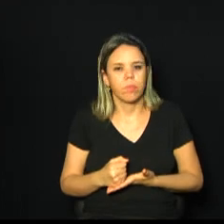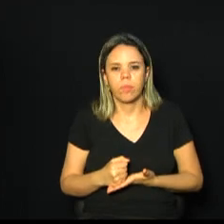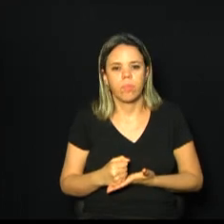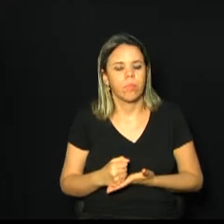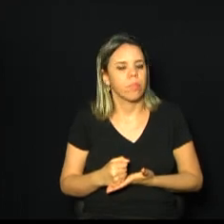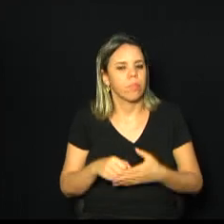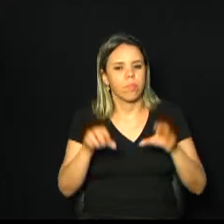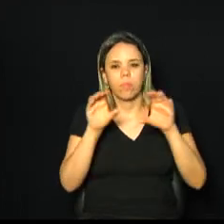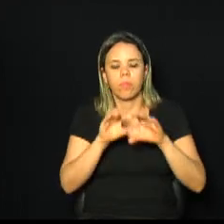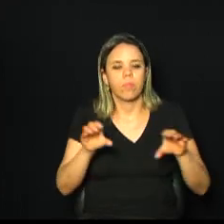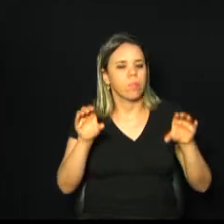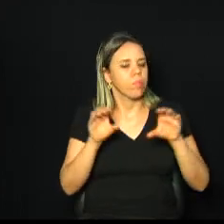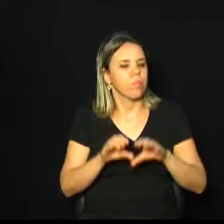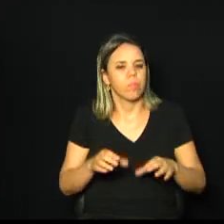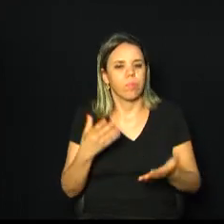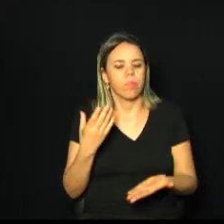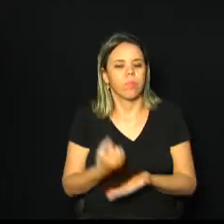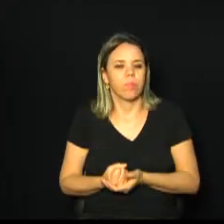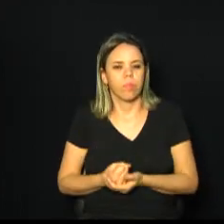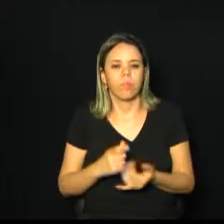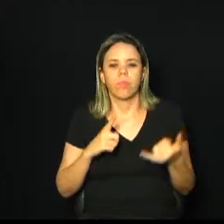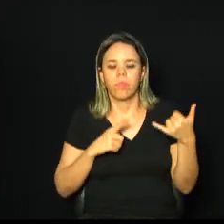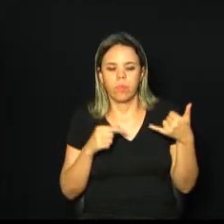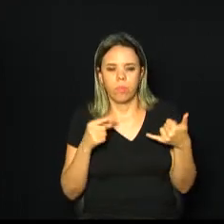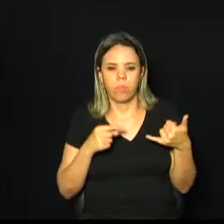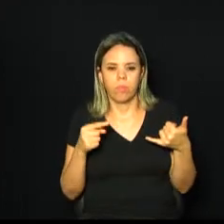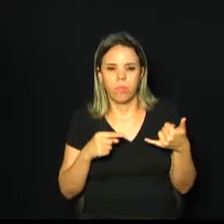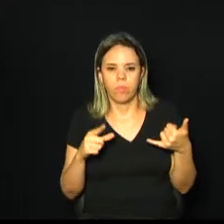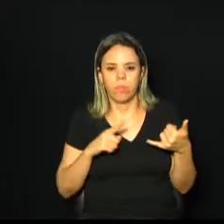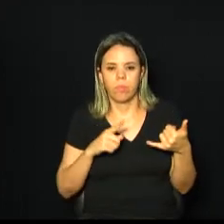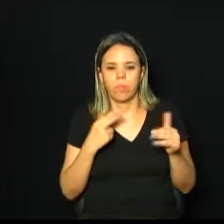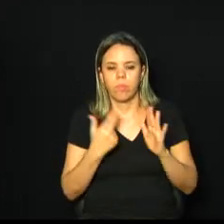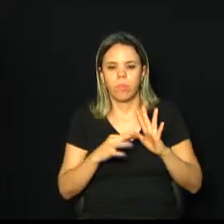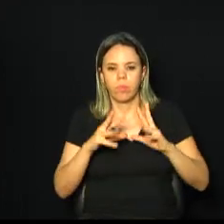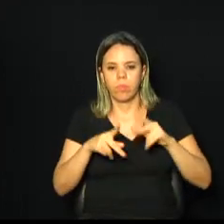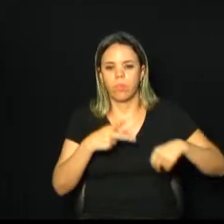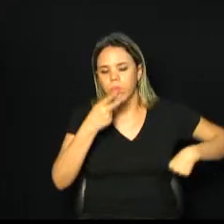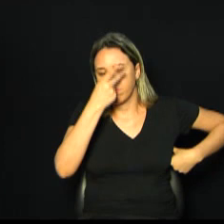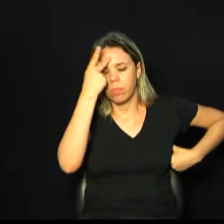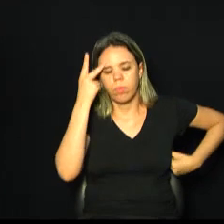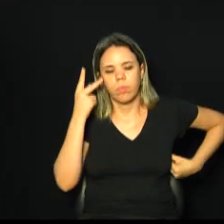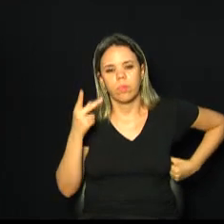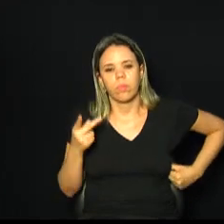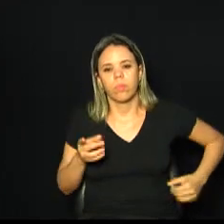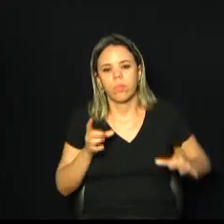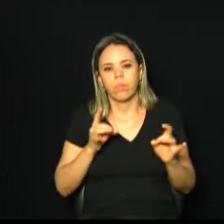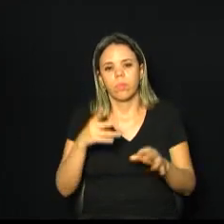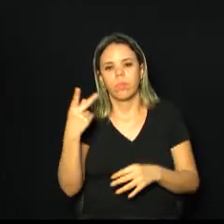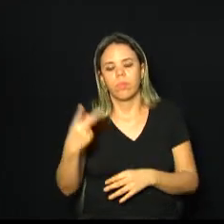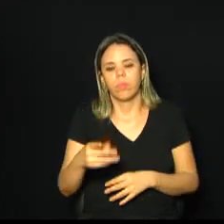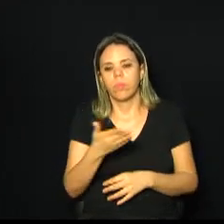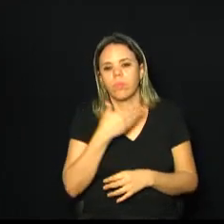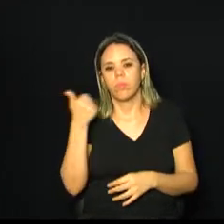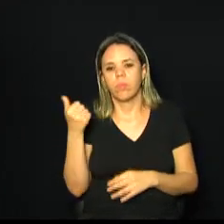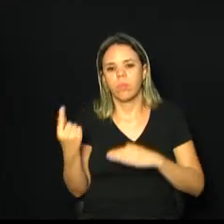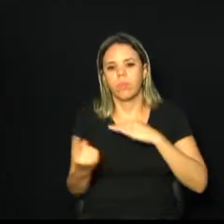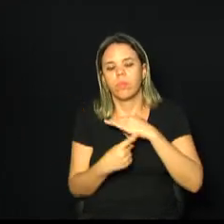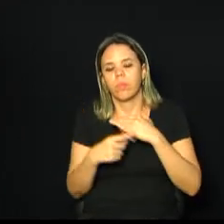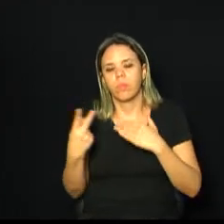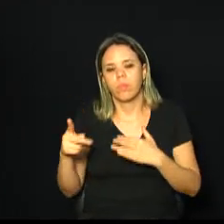nuvem, mas ele tem um celular. E lá ele tem o nome de todas as pessoas que vendem para ele, e os melhores clientes